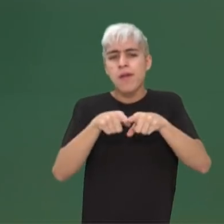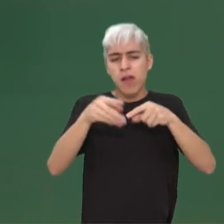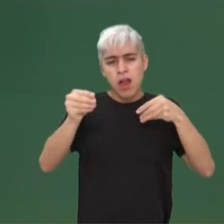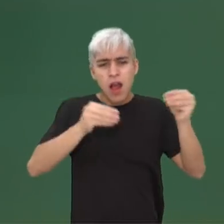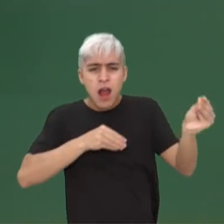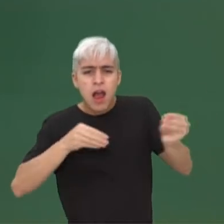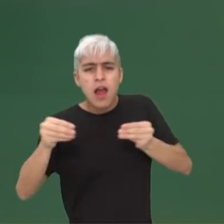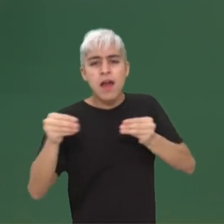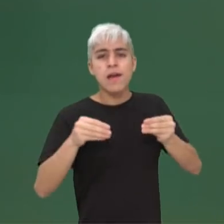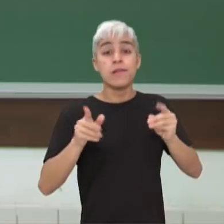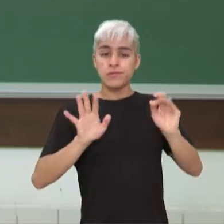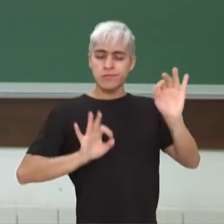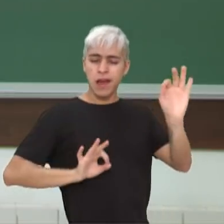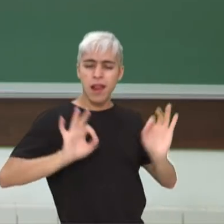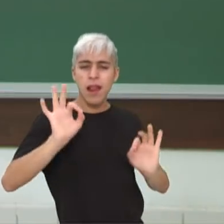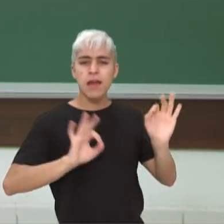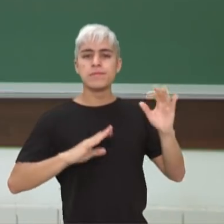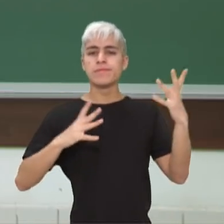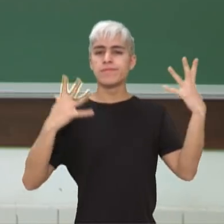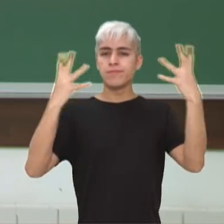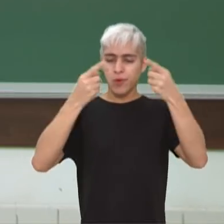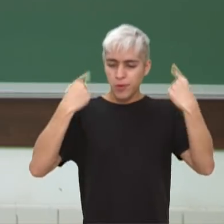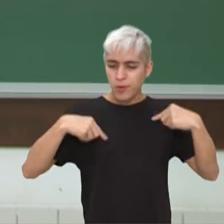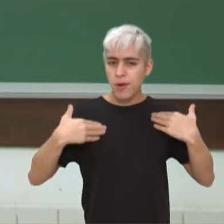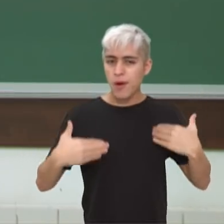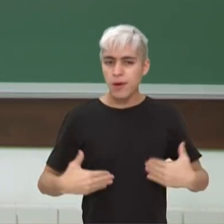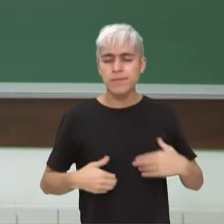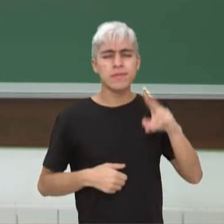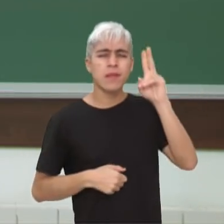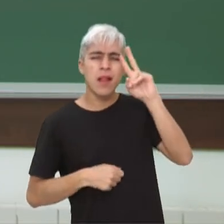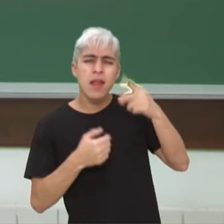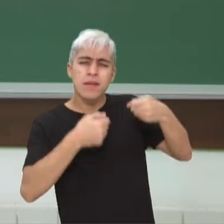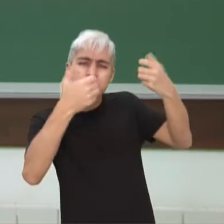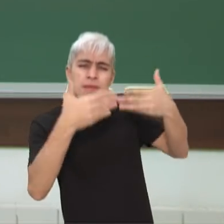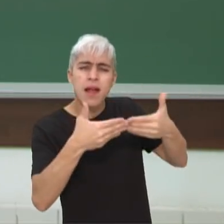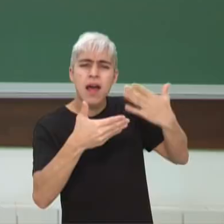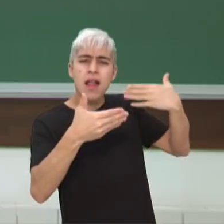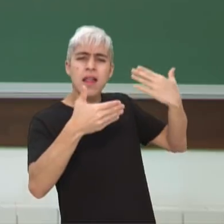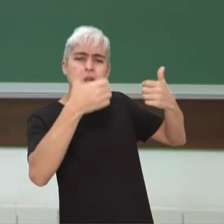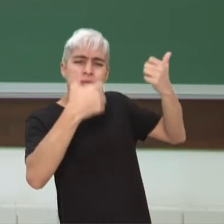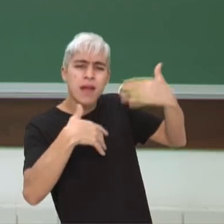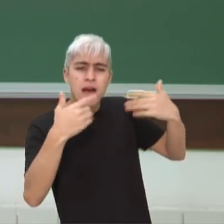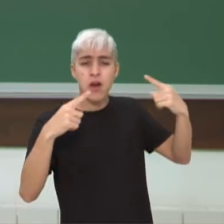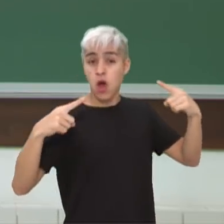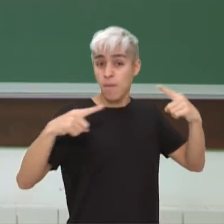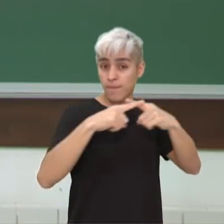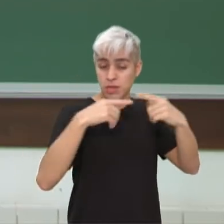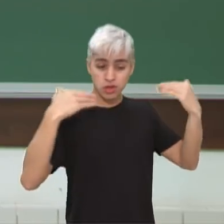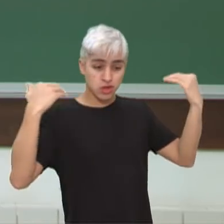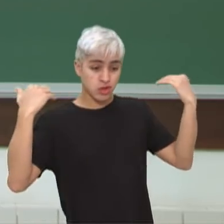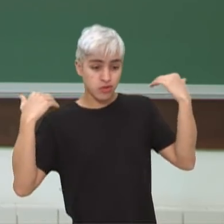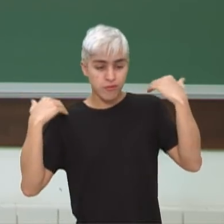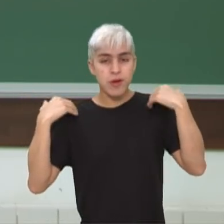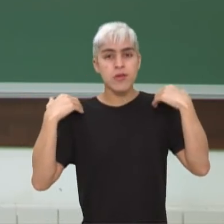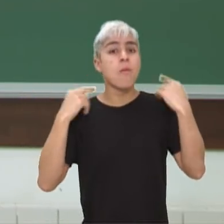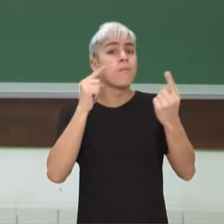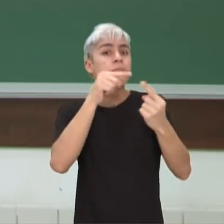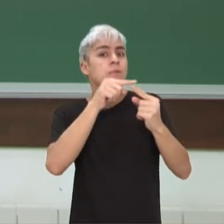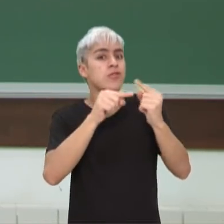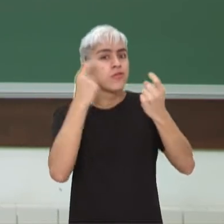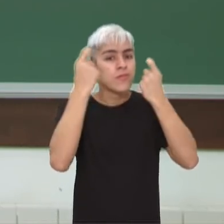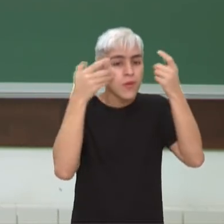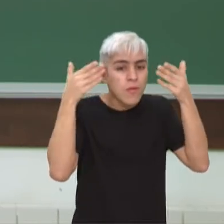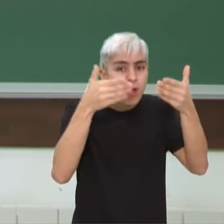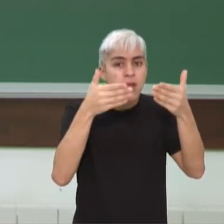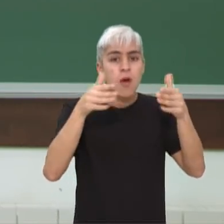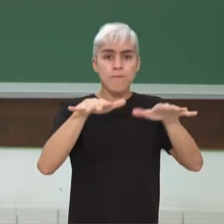elasticidade, a elegância. Então vocês lembram, quando a gente falava sobre as modalidades competitivas de ginástica, tinha toda uma preocupação com a finalização do movimento, para deixar